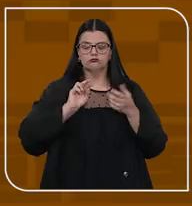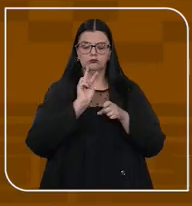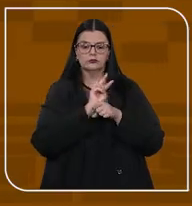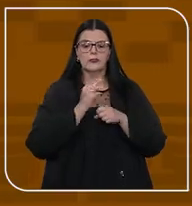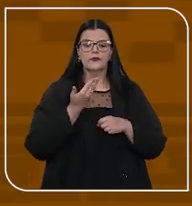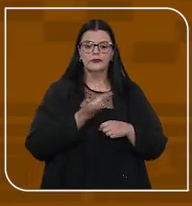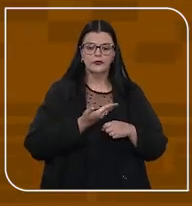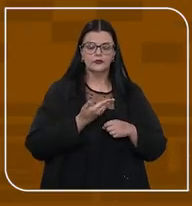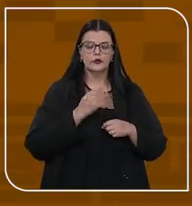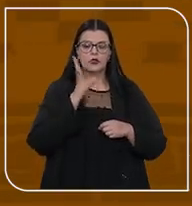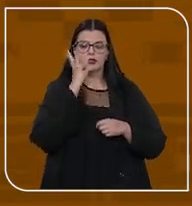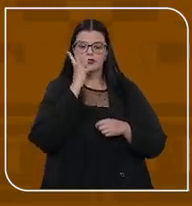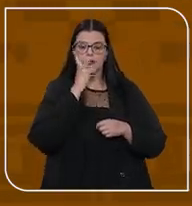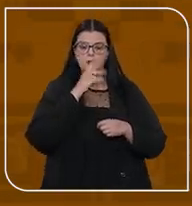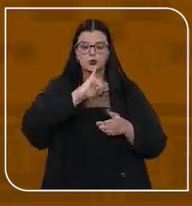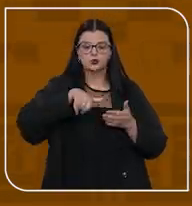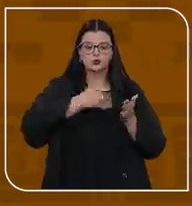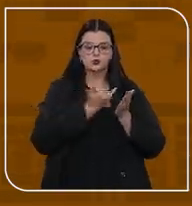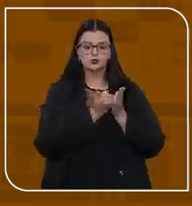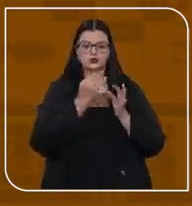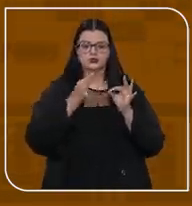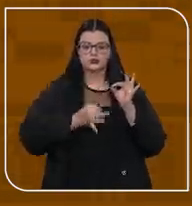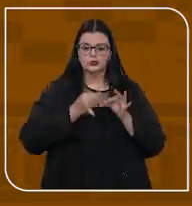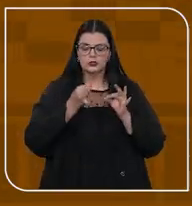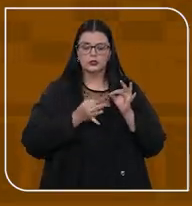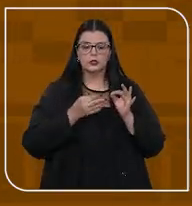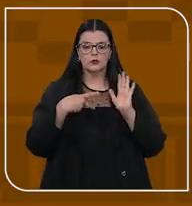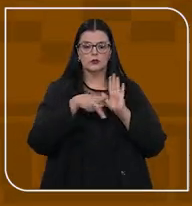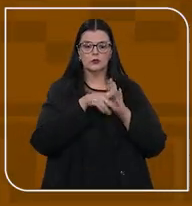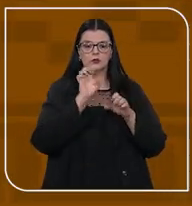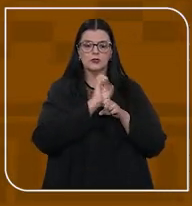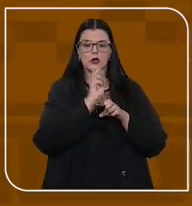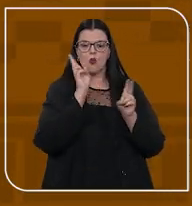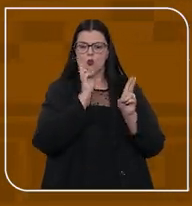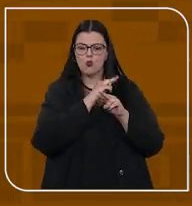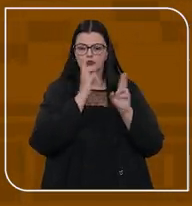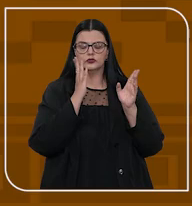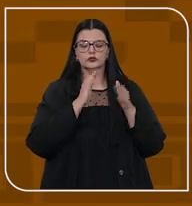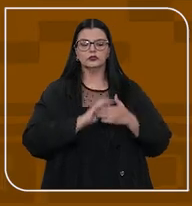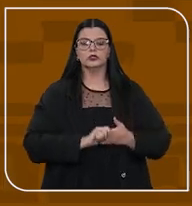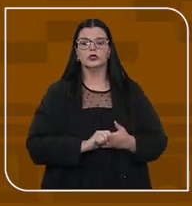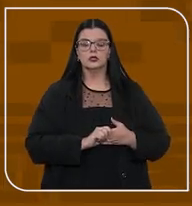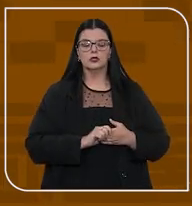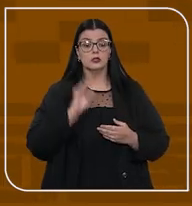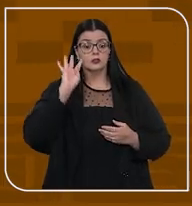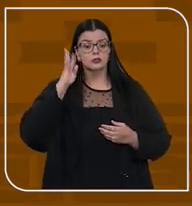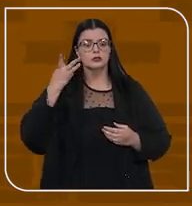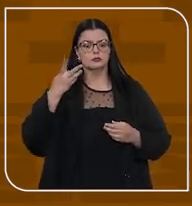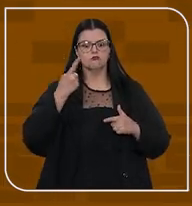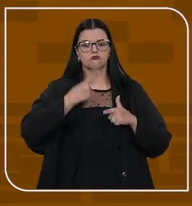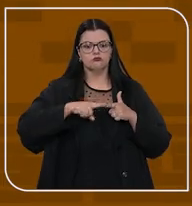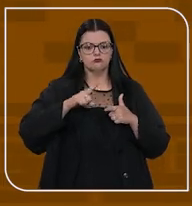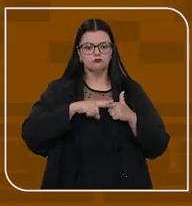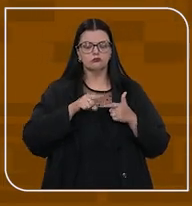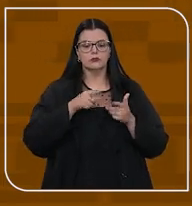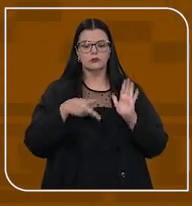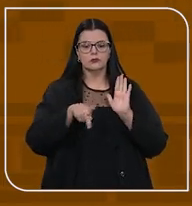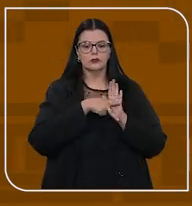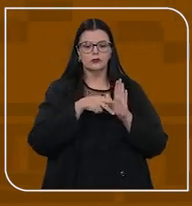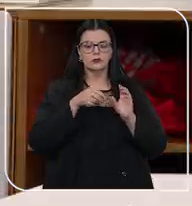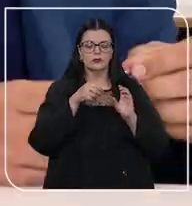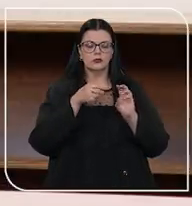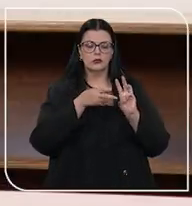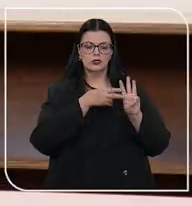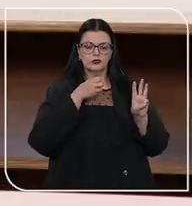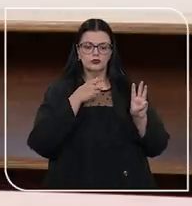dos indígenas em caso de demora injustificável do Estado, considerando a urgência da solução de conflitos relacionados a esses